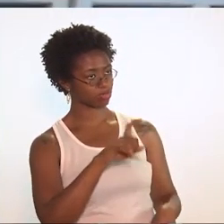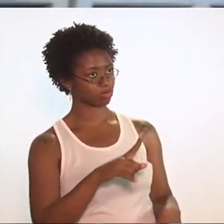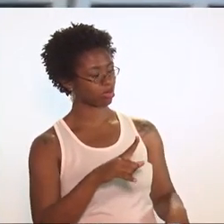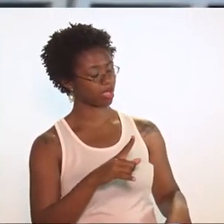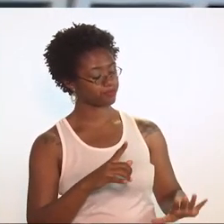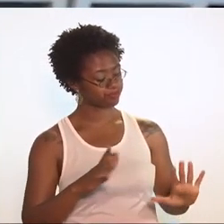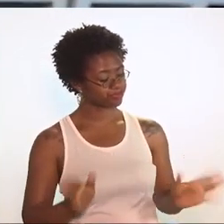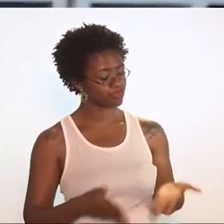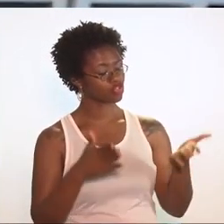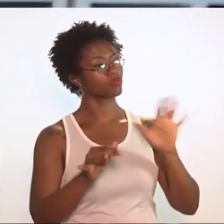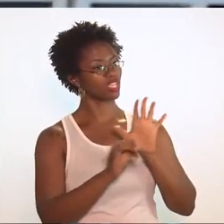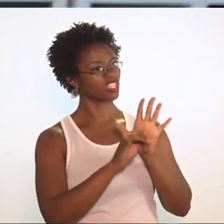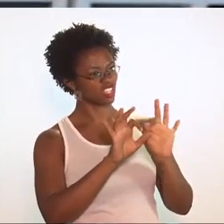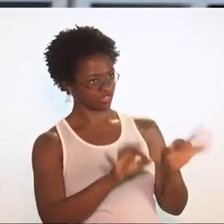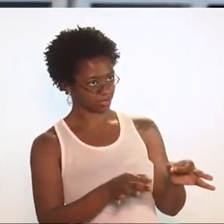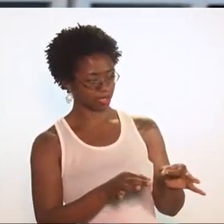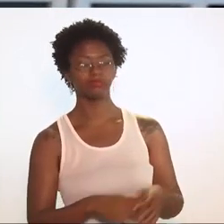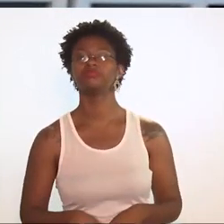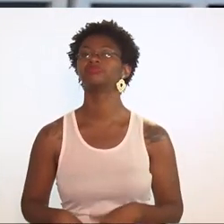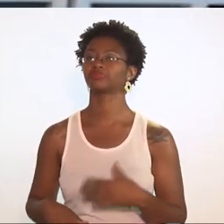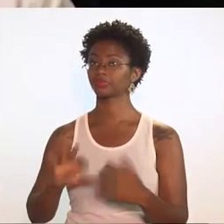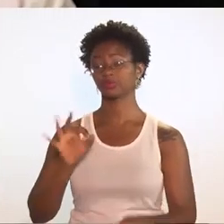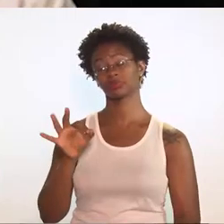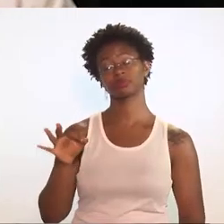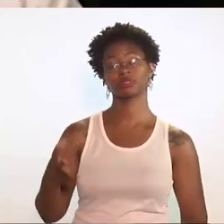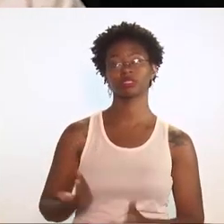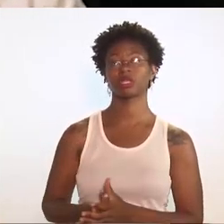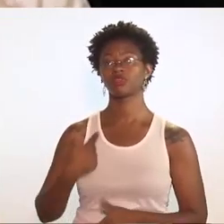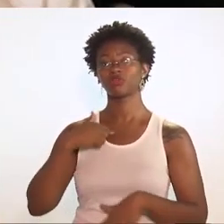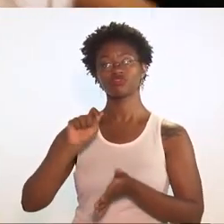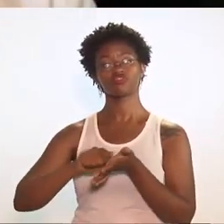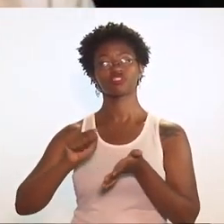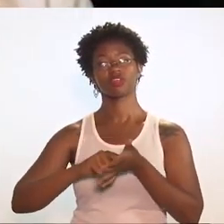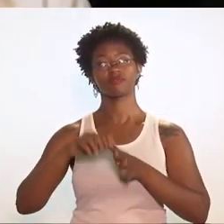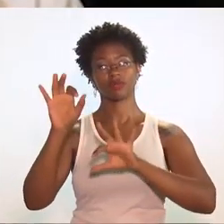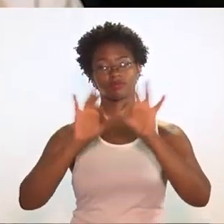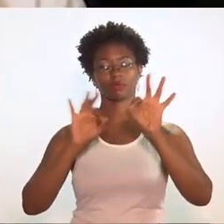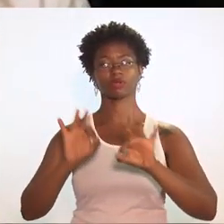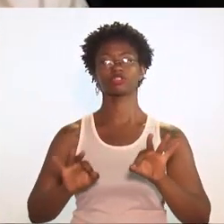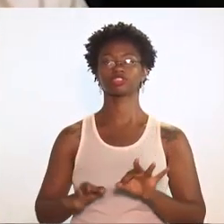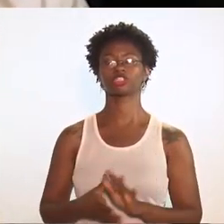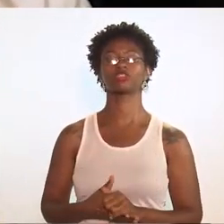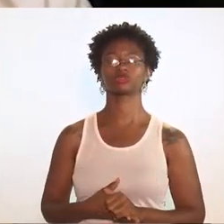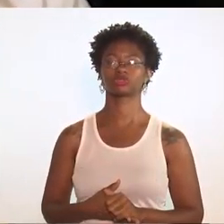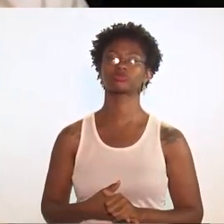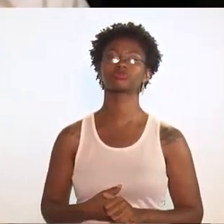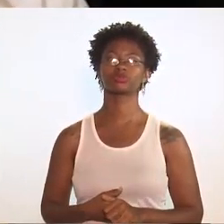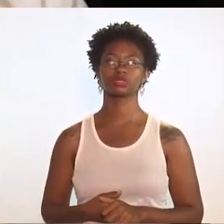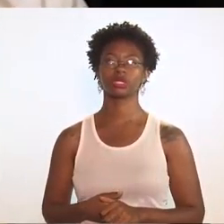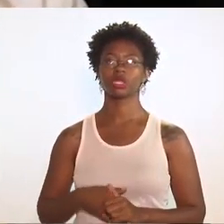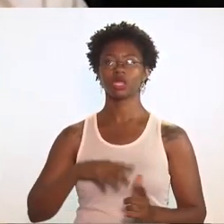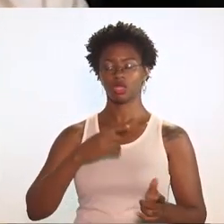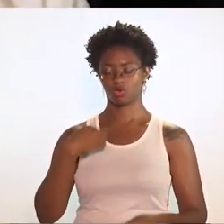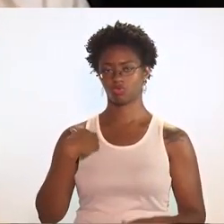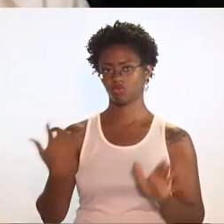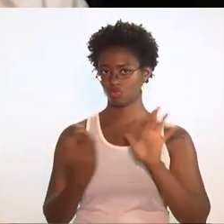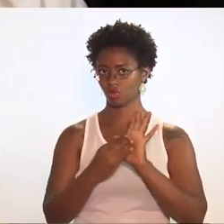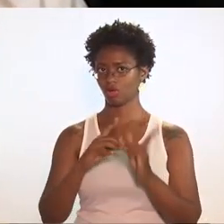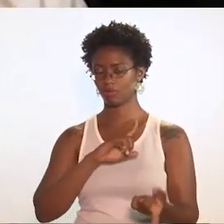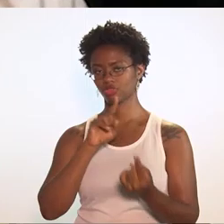tem passado, né, essa pessoa praticamente não tem o seu presente com a sua identidade, com a sua